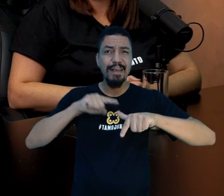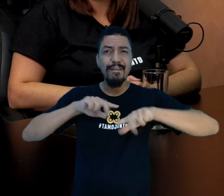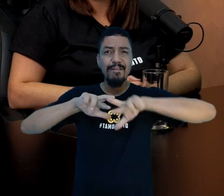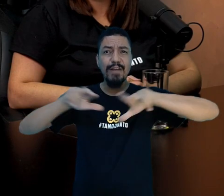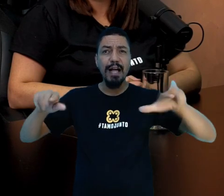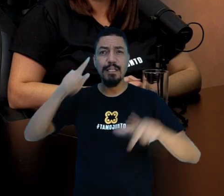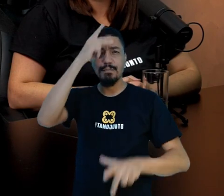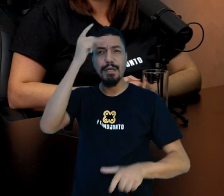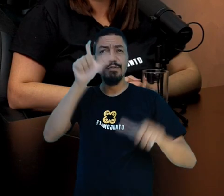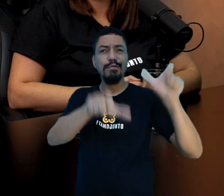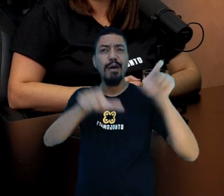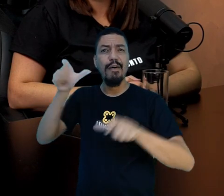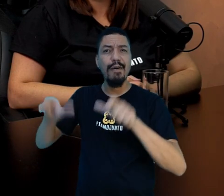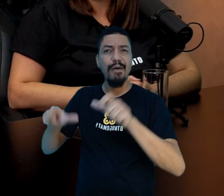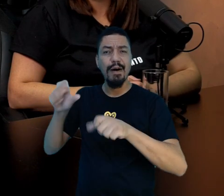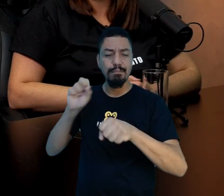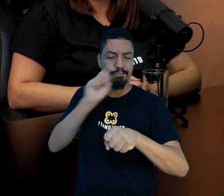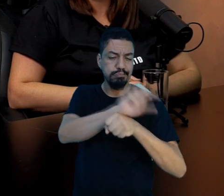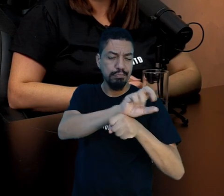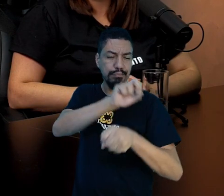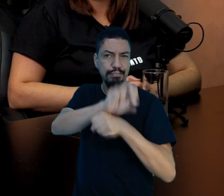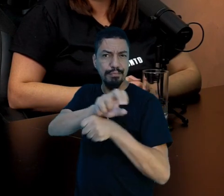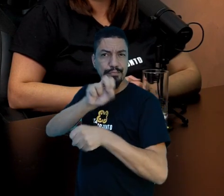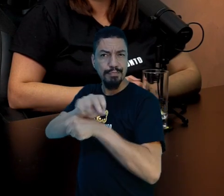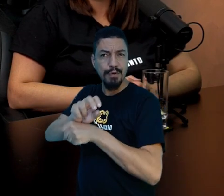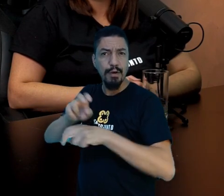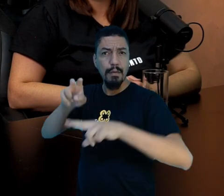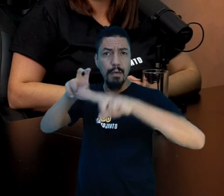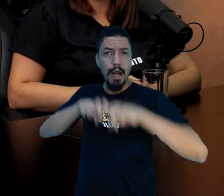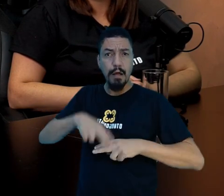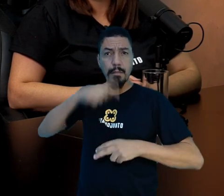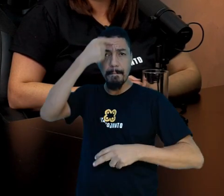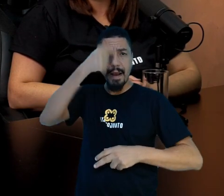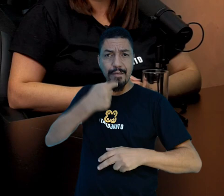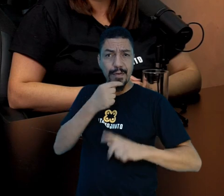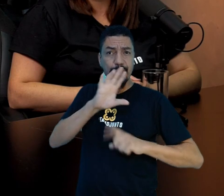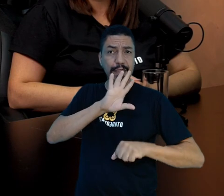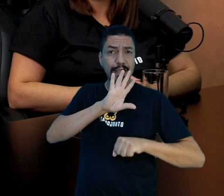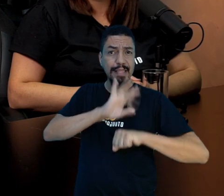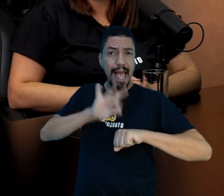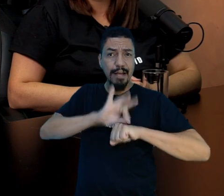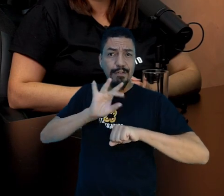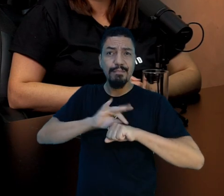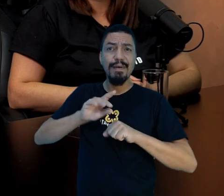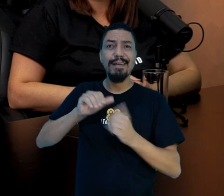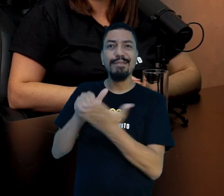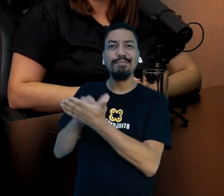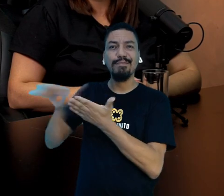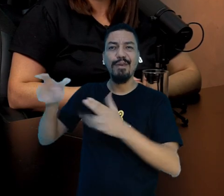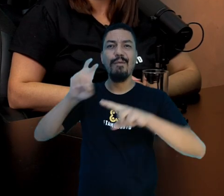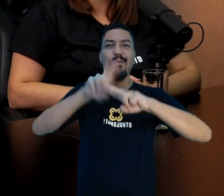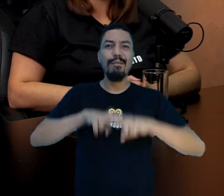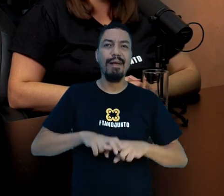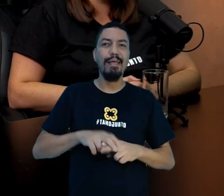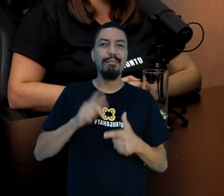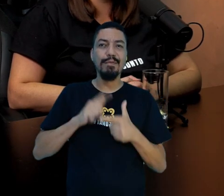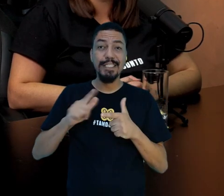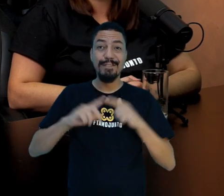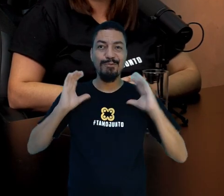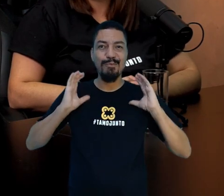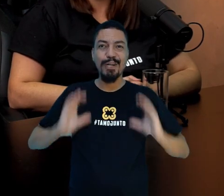muito pessoas sendo contratadas pelo skill técnico, mas sendo demitidas pelo skill comportamental,